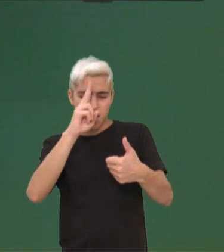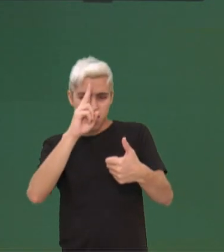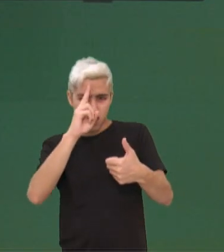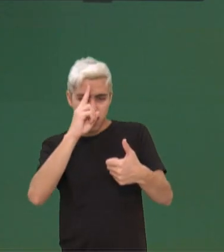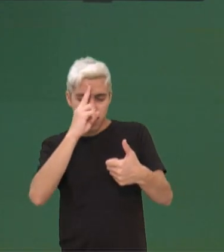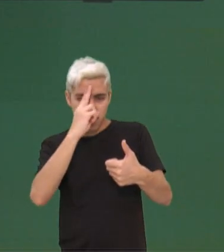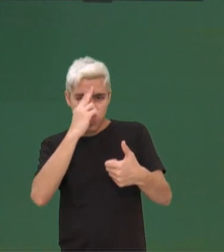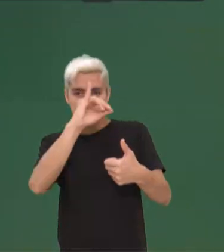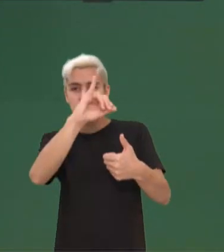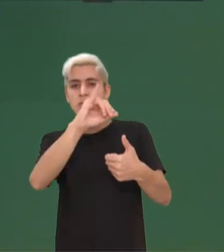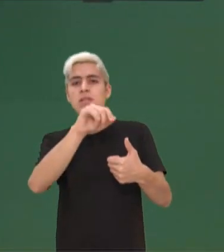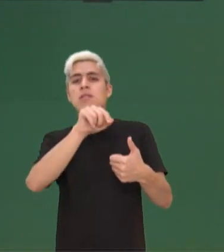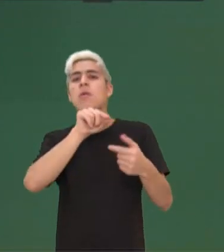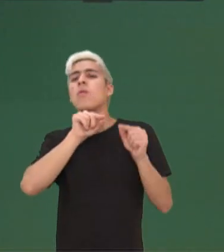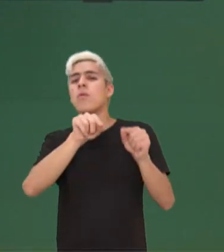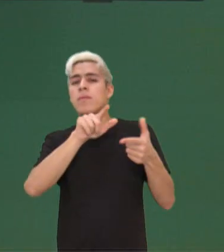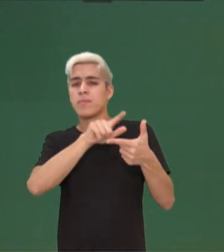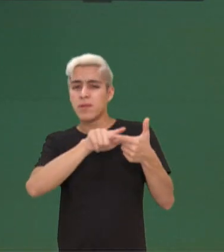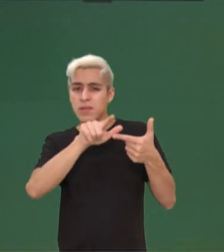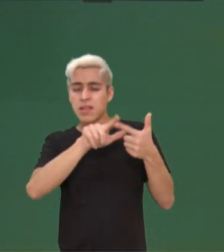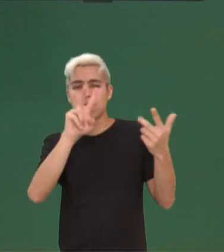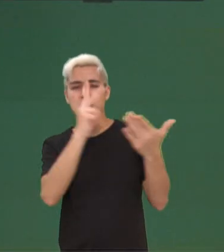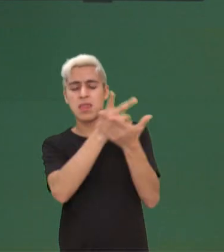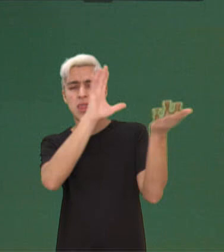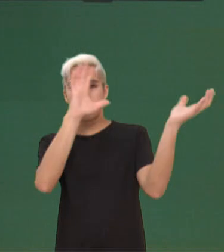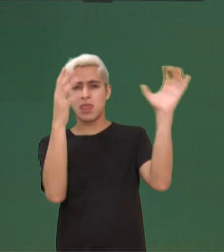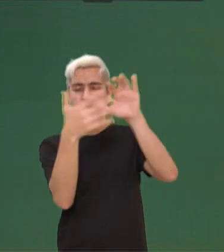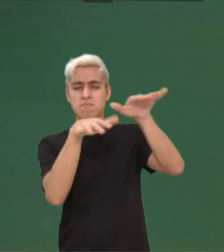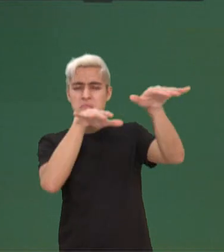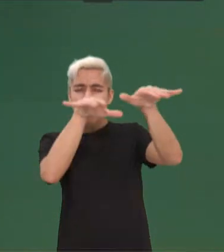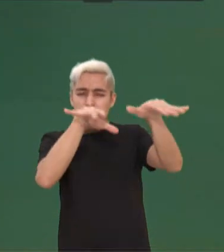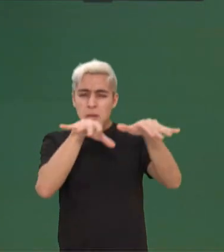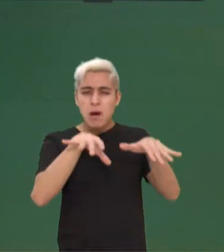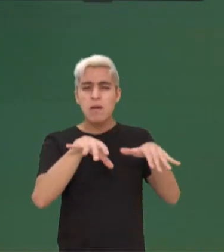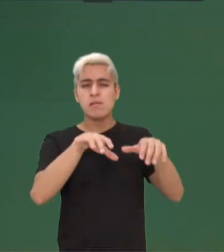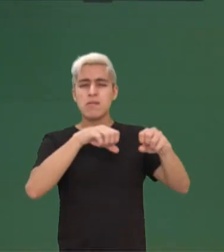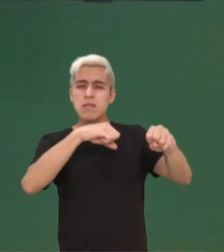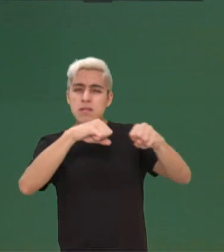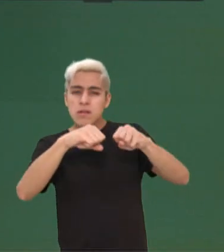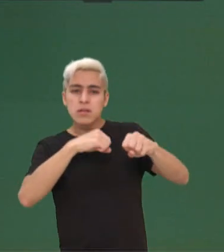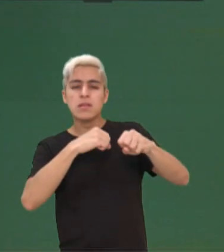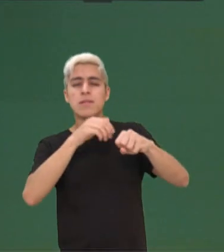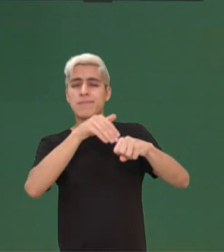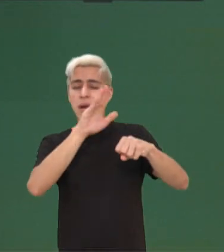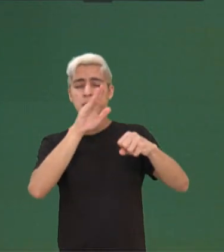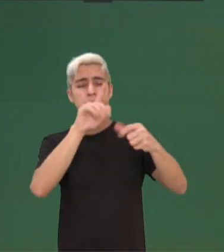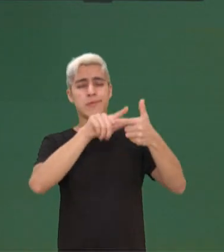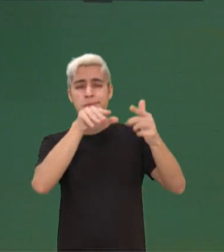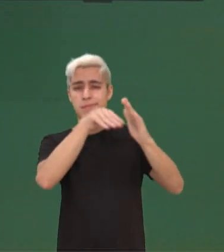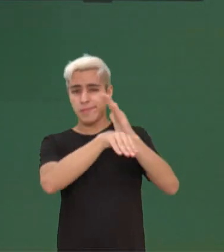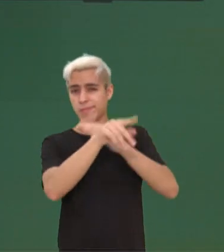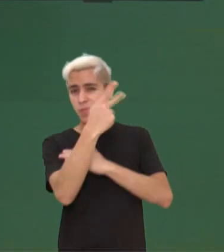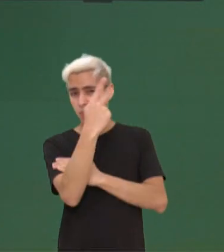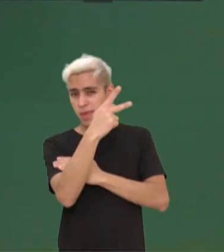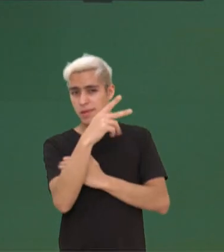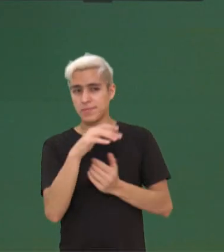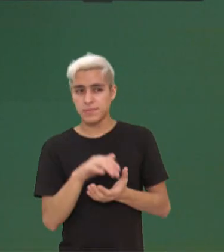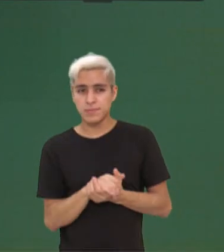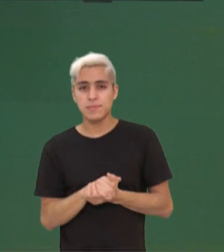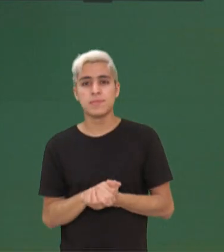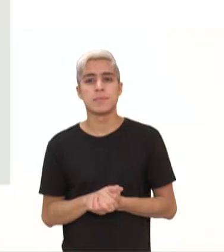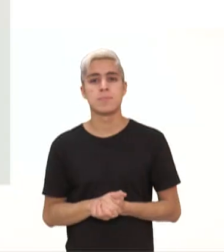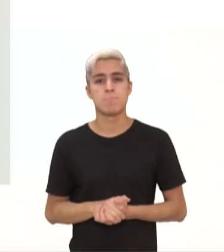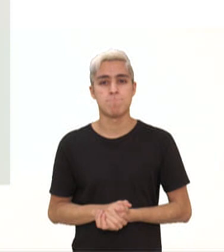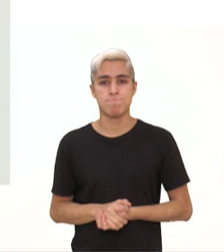os problemas de fenômenos naturais, né? Dos terremotos, que agravaram ainda mais a situação. Continuando